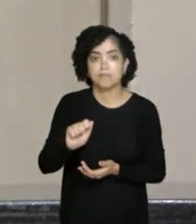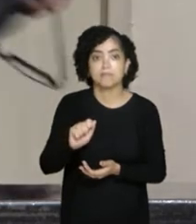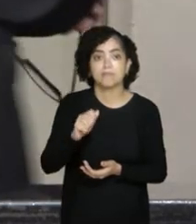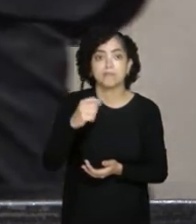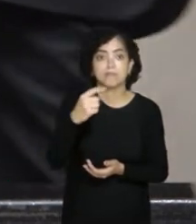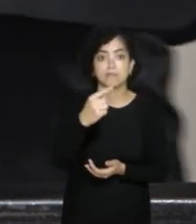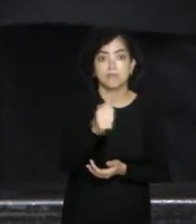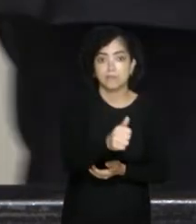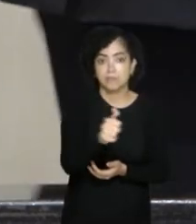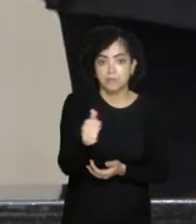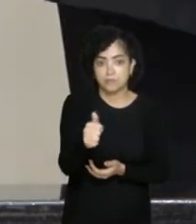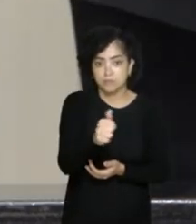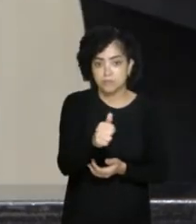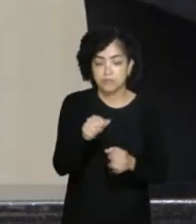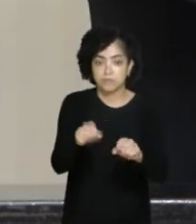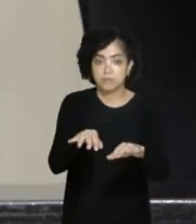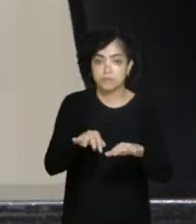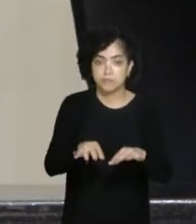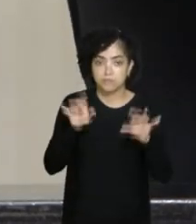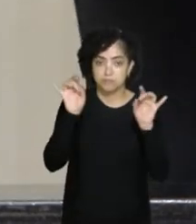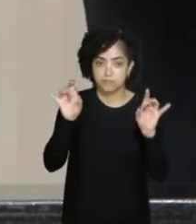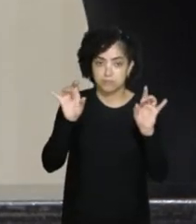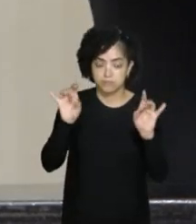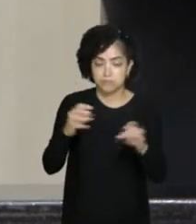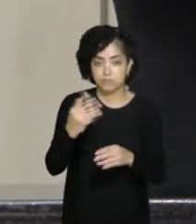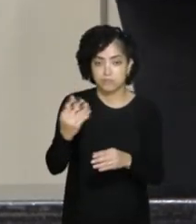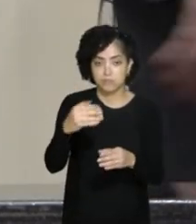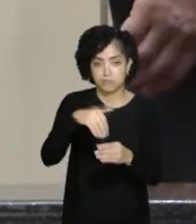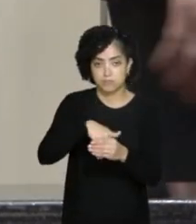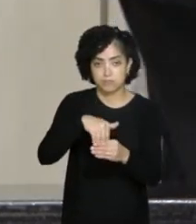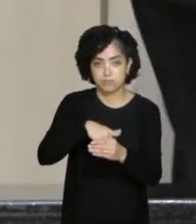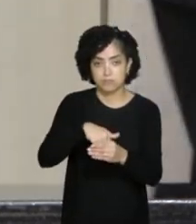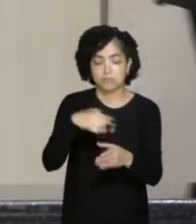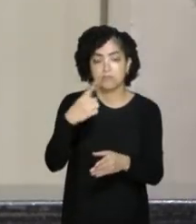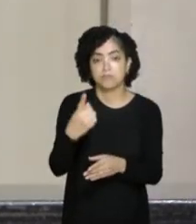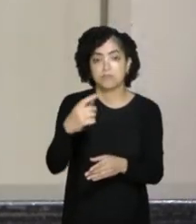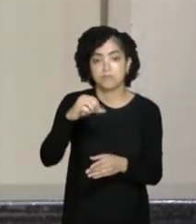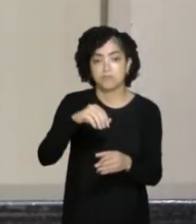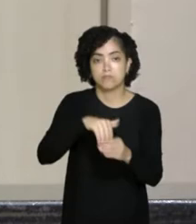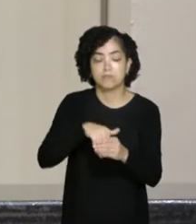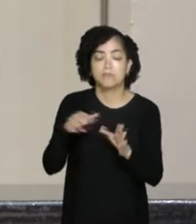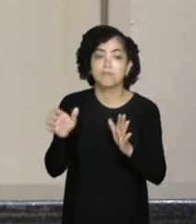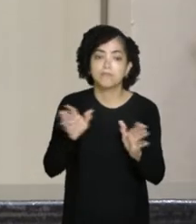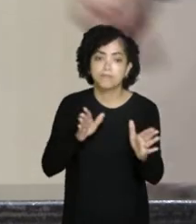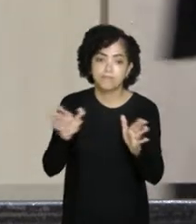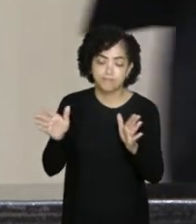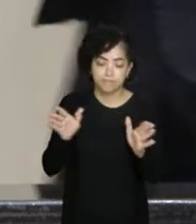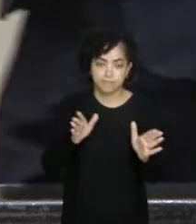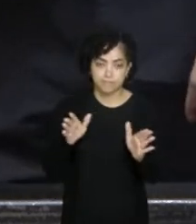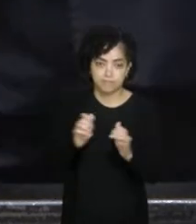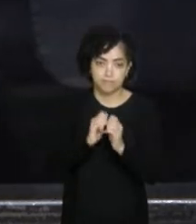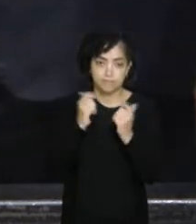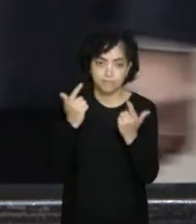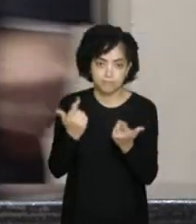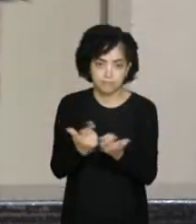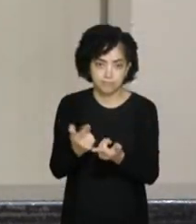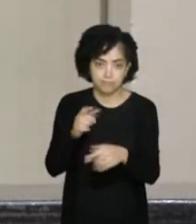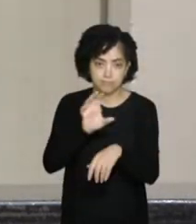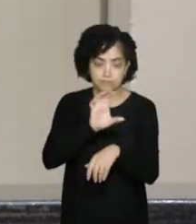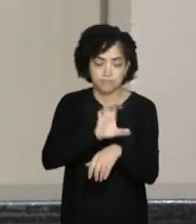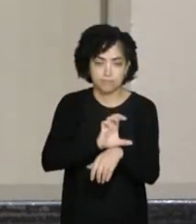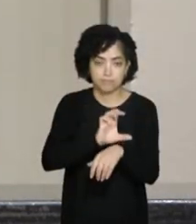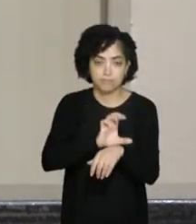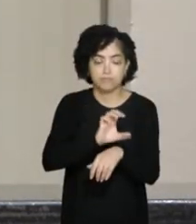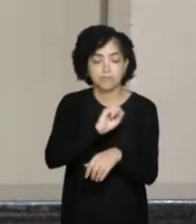11ª sessão especial da 4ª sessão legislativa da 19ª legislatura